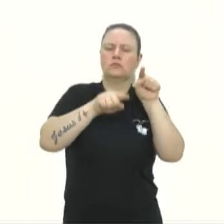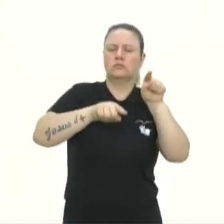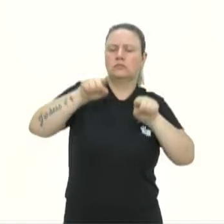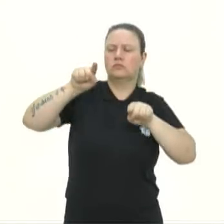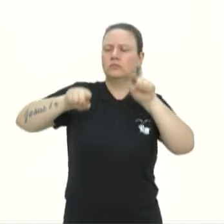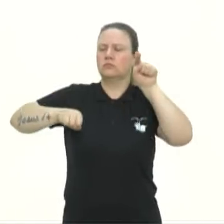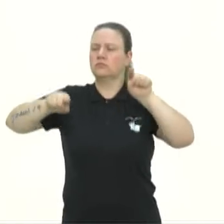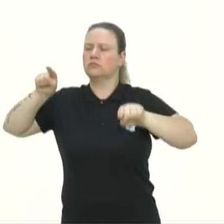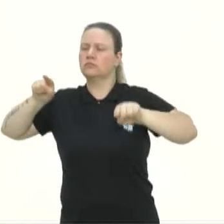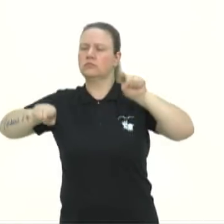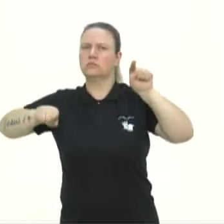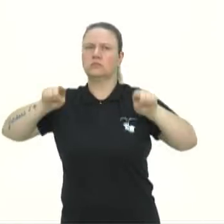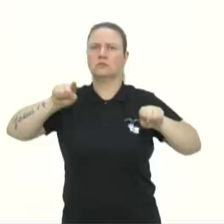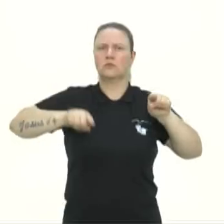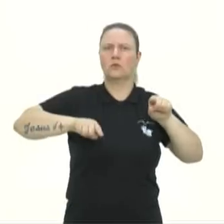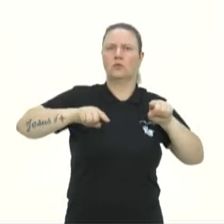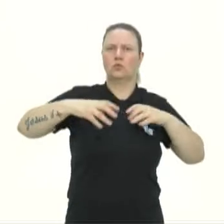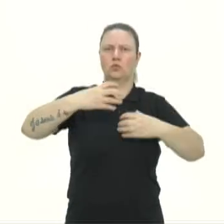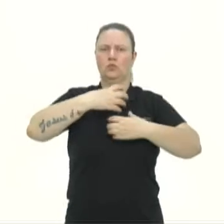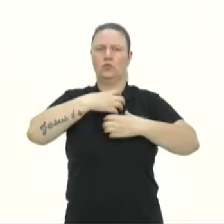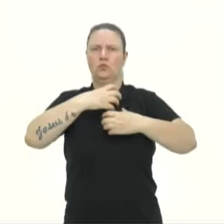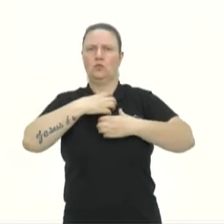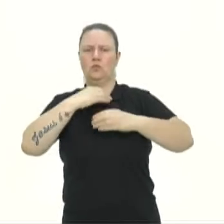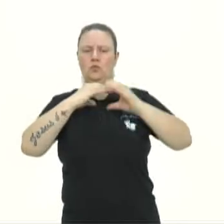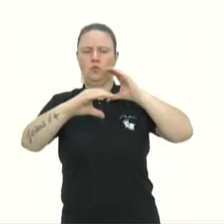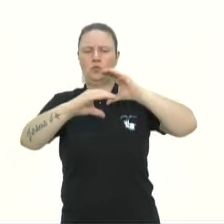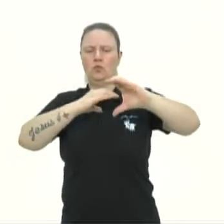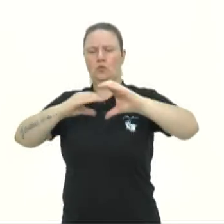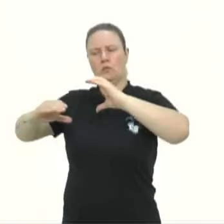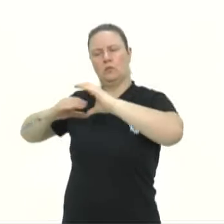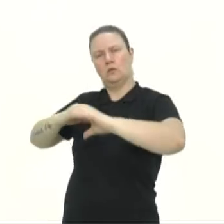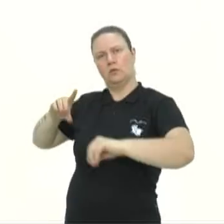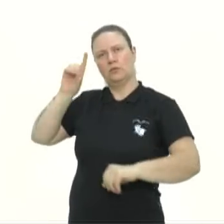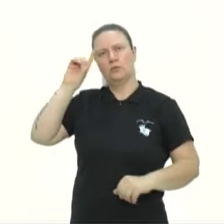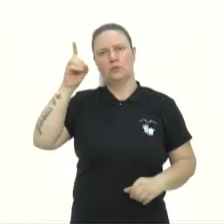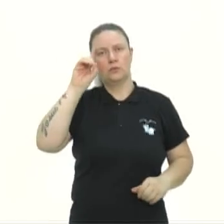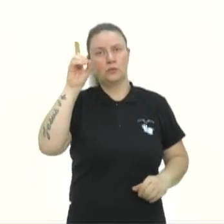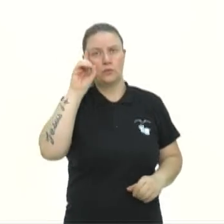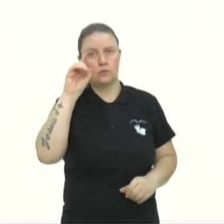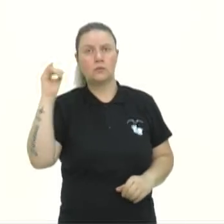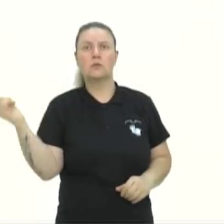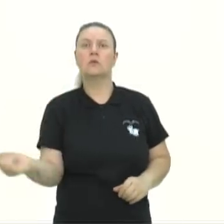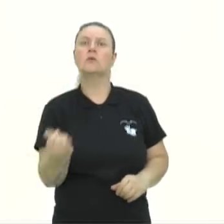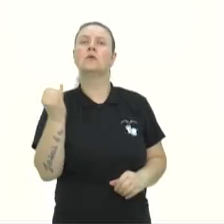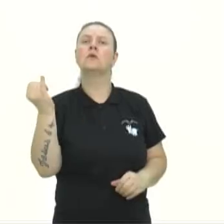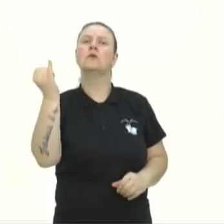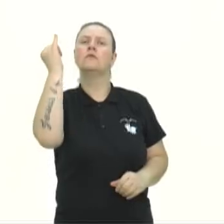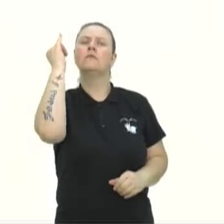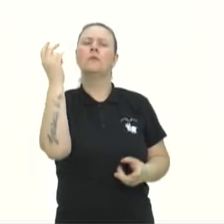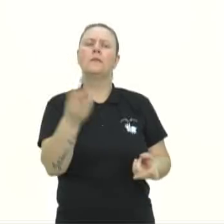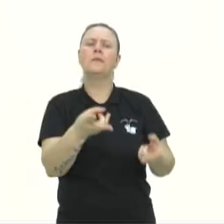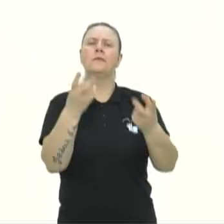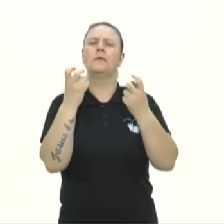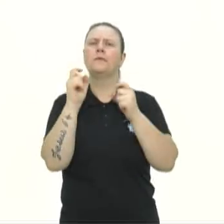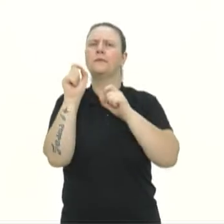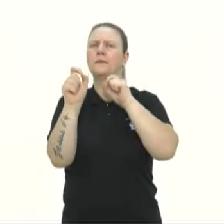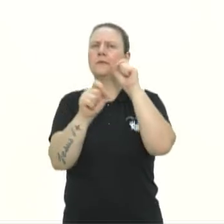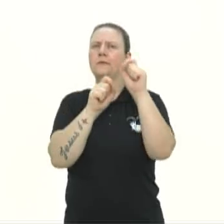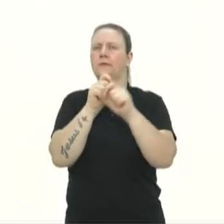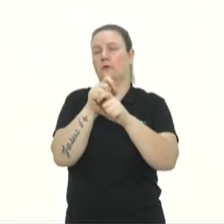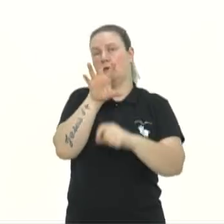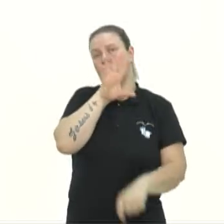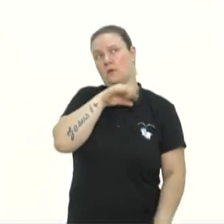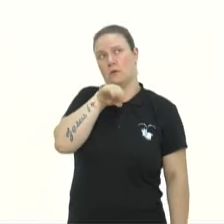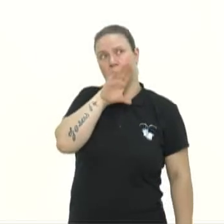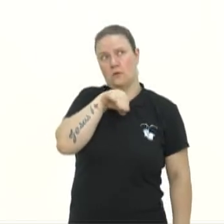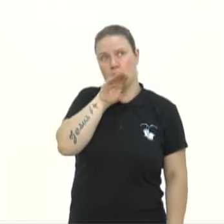em situações comunicativas do nosso dia a dia, é importante considerar principalmente o quê? A